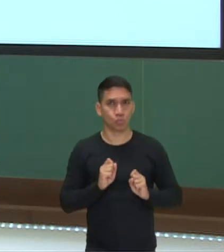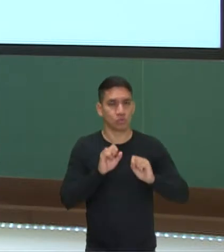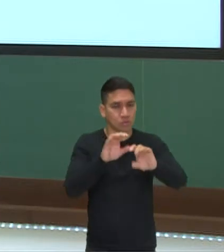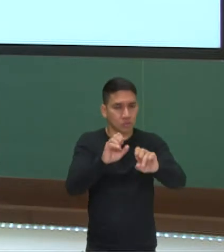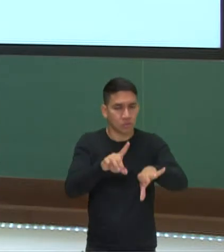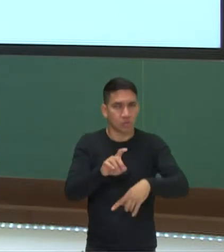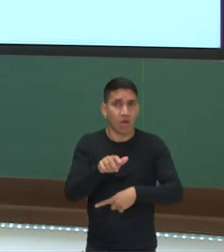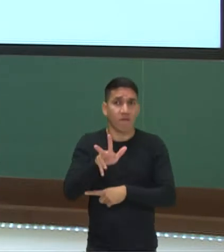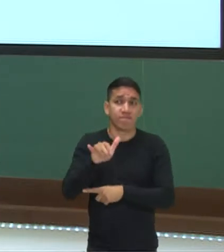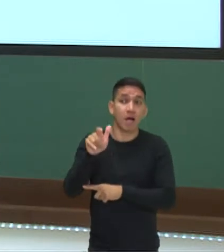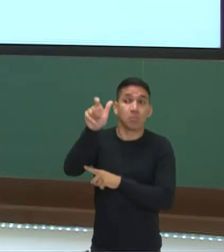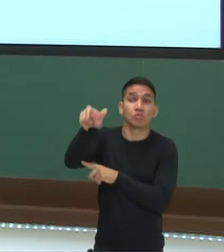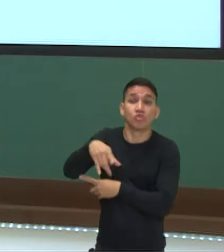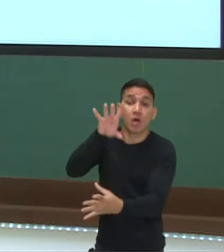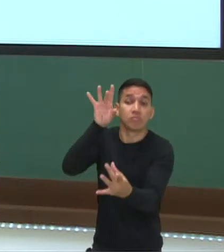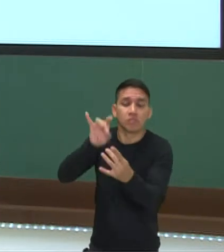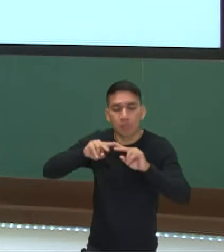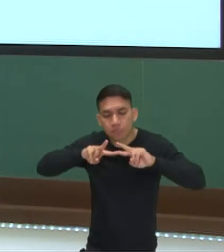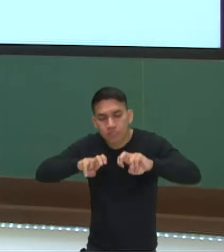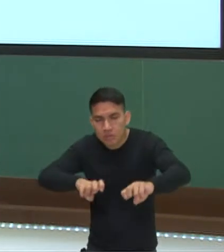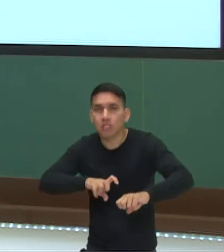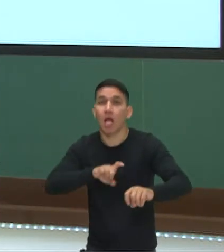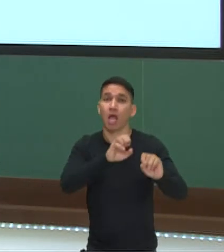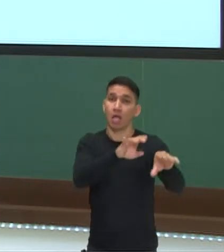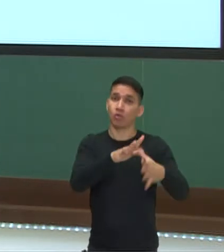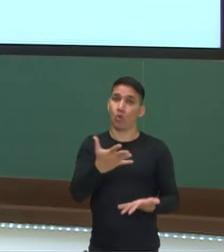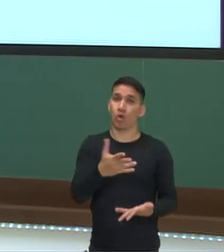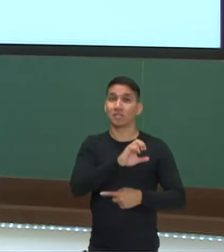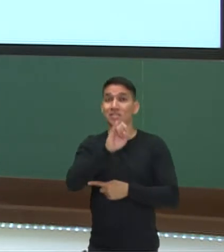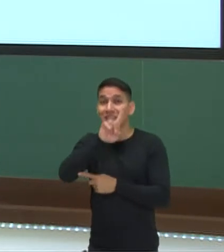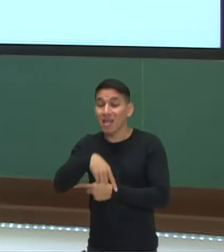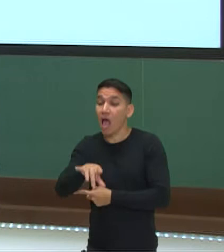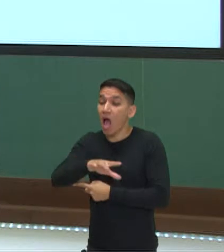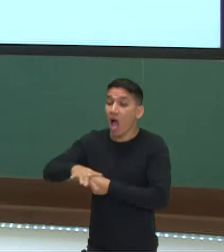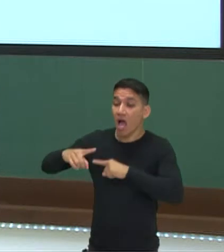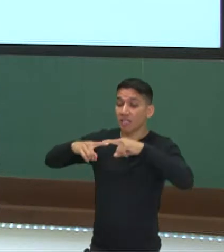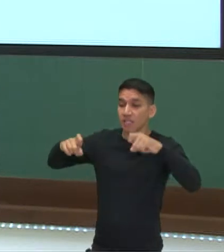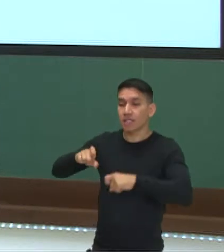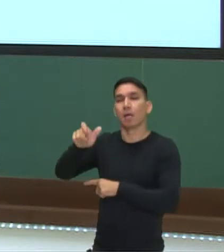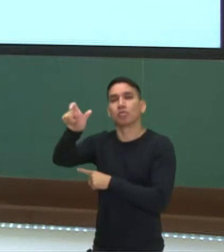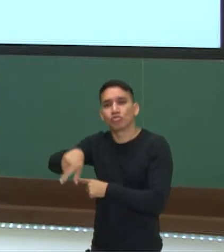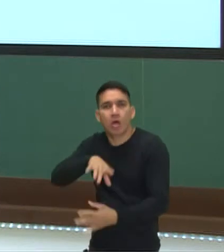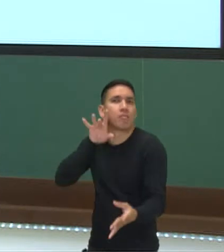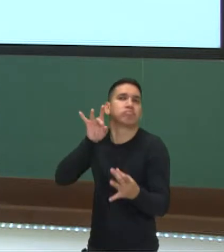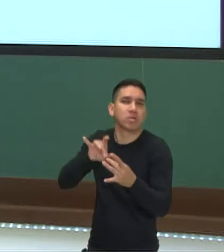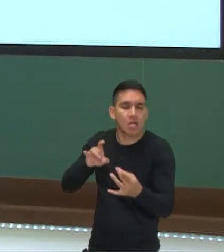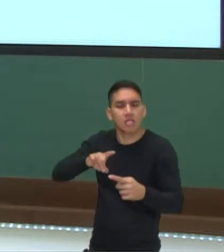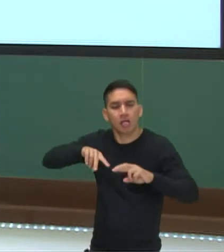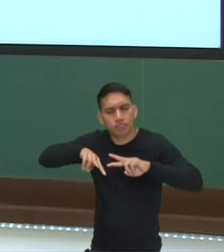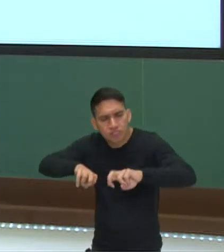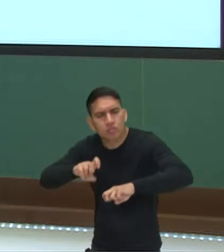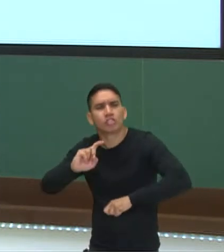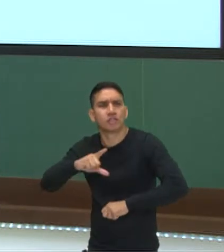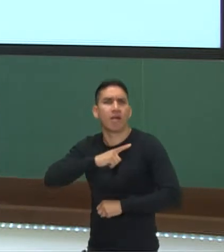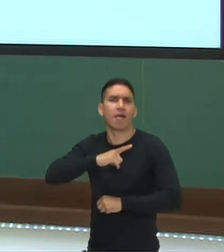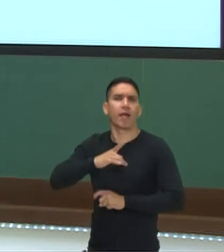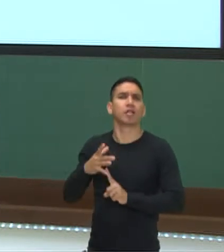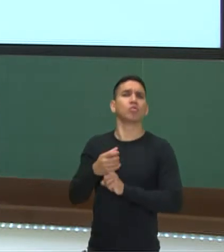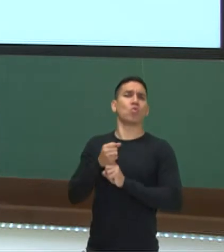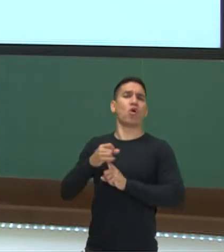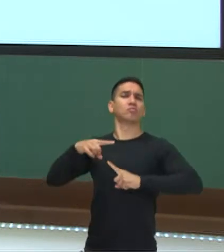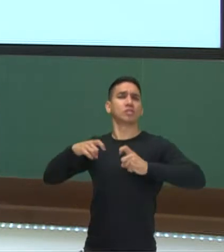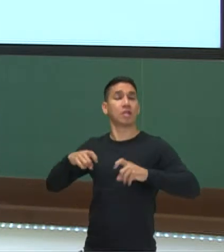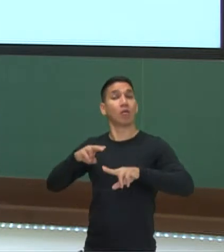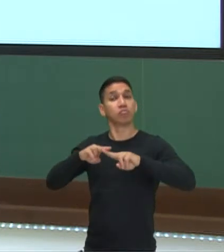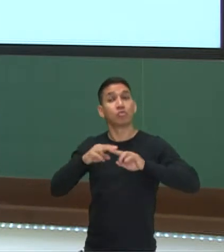em educação. O assunto é científico, vai ser um especialista em ciência. Geralmente ele apresenta um mini currículo do autor.